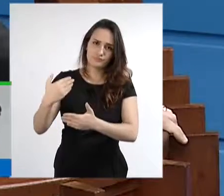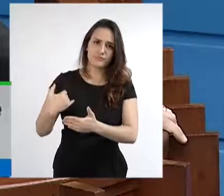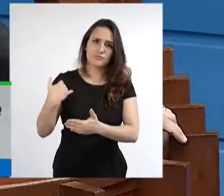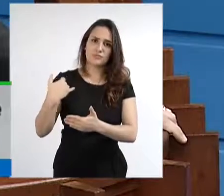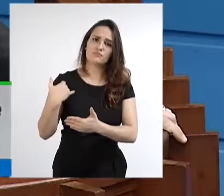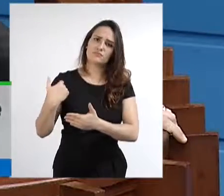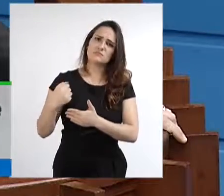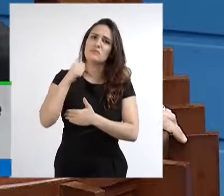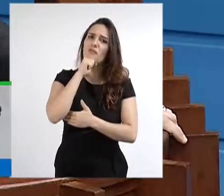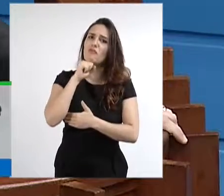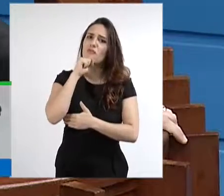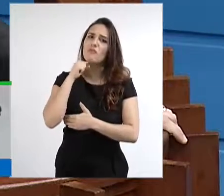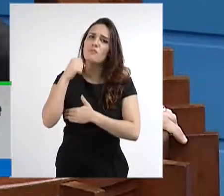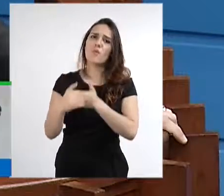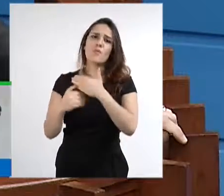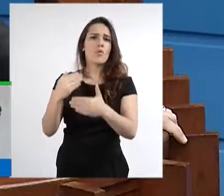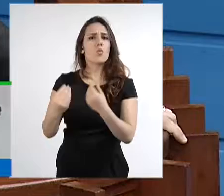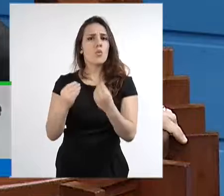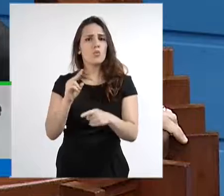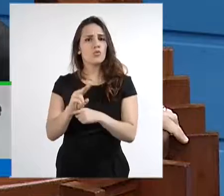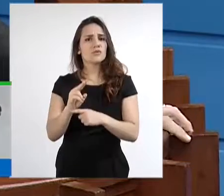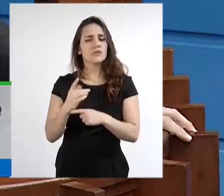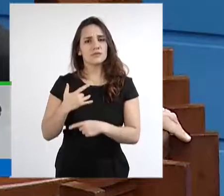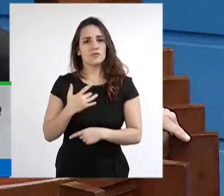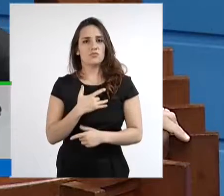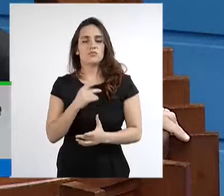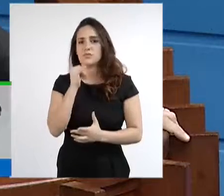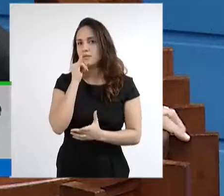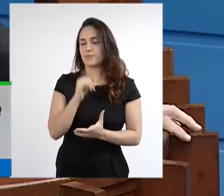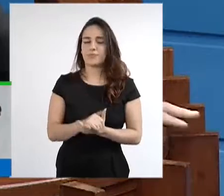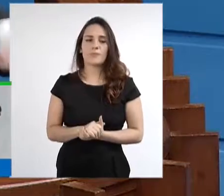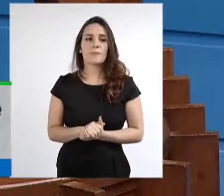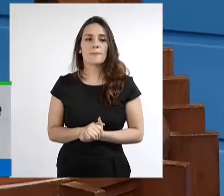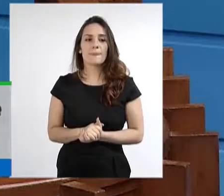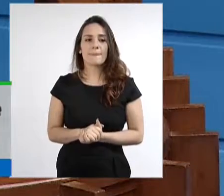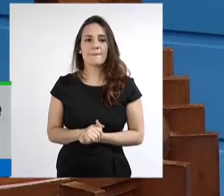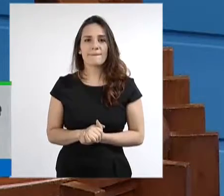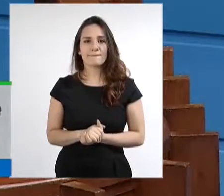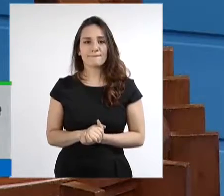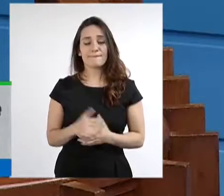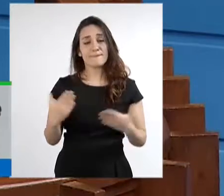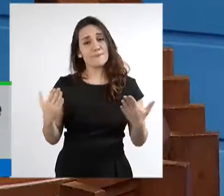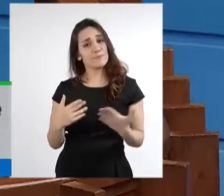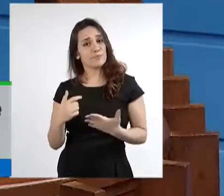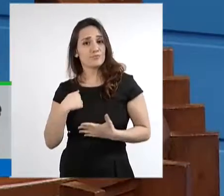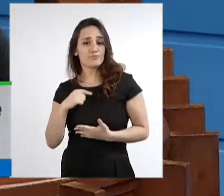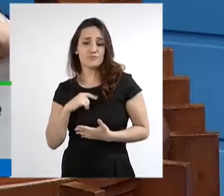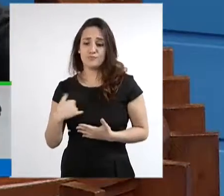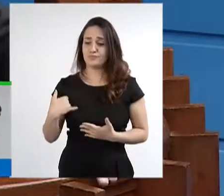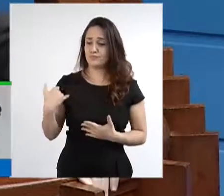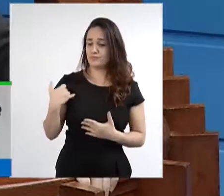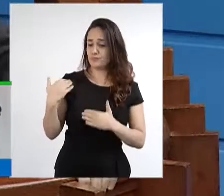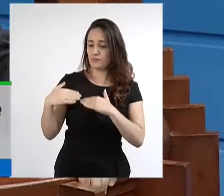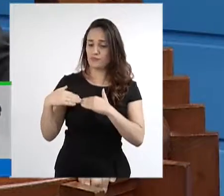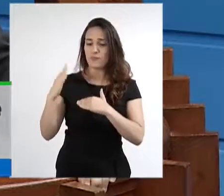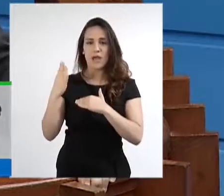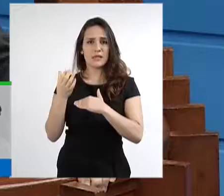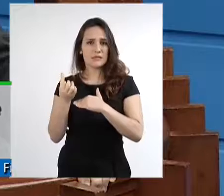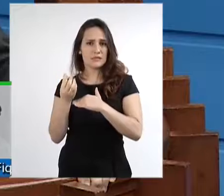ativamente. Não é porque chegou a idade